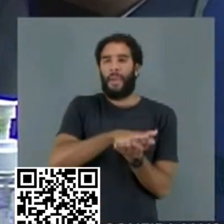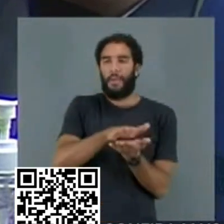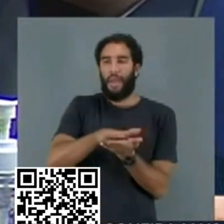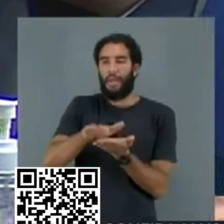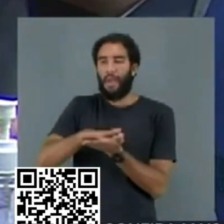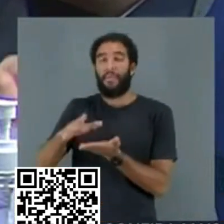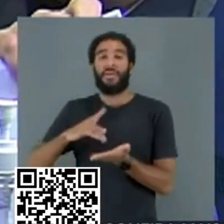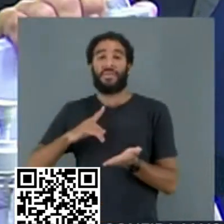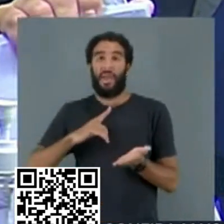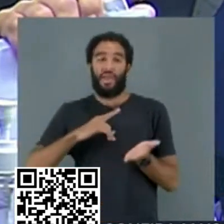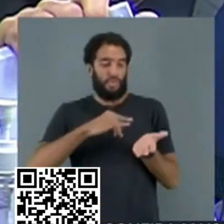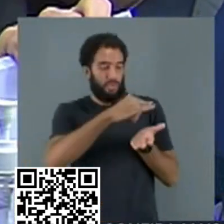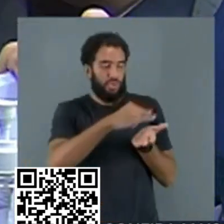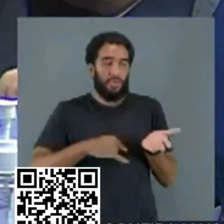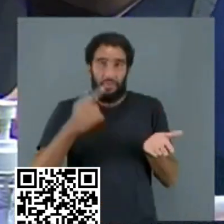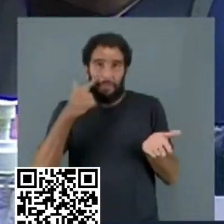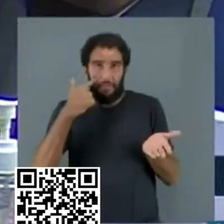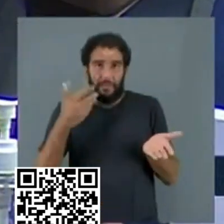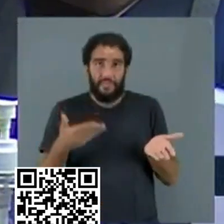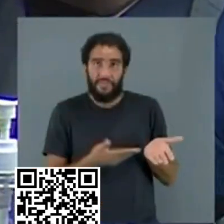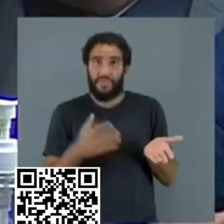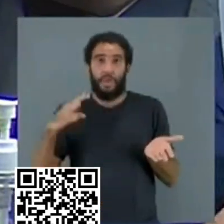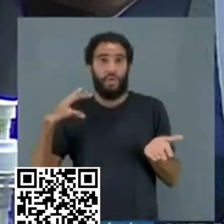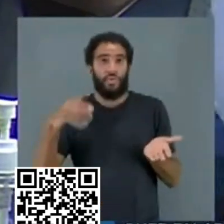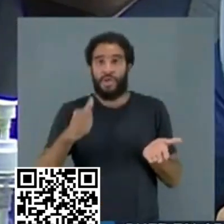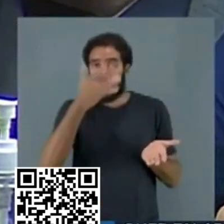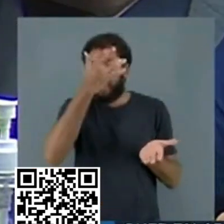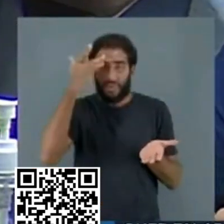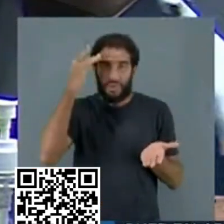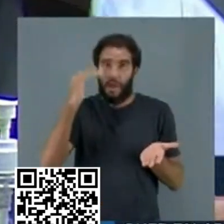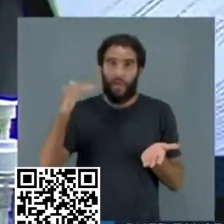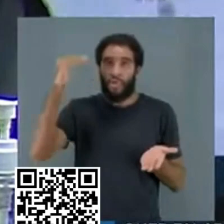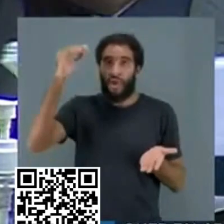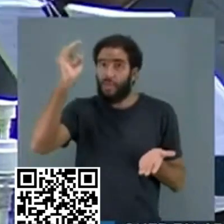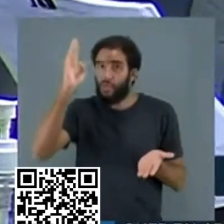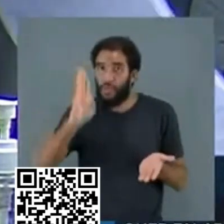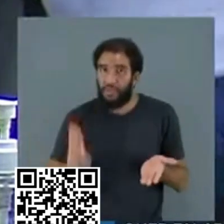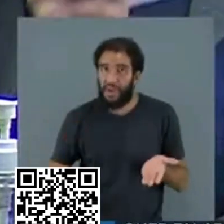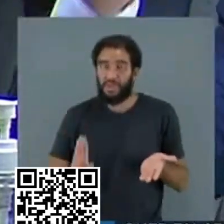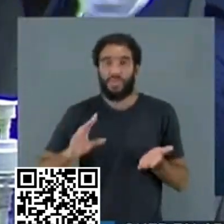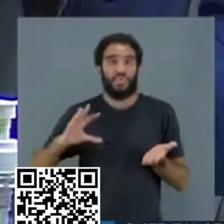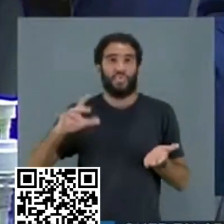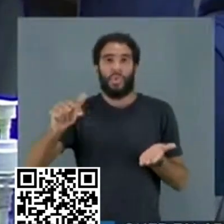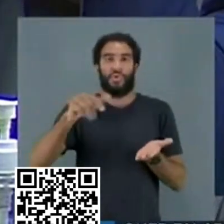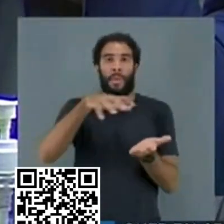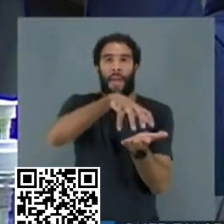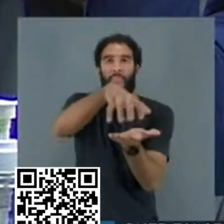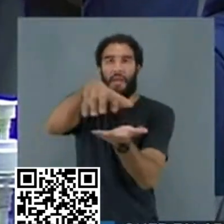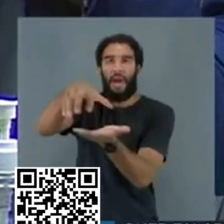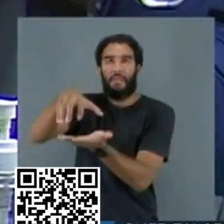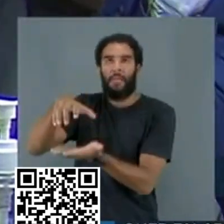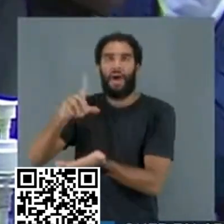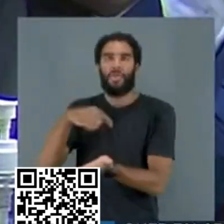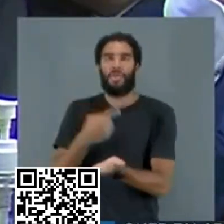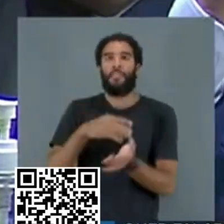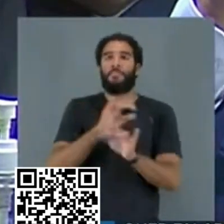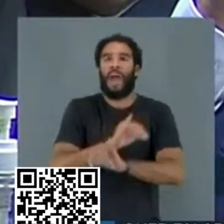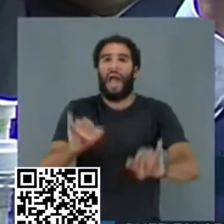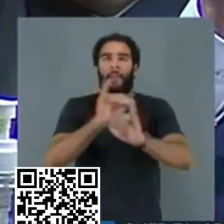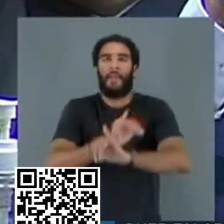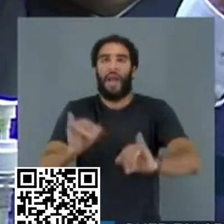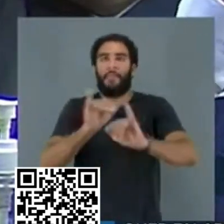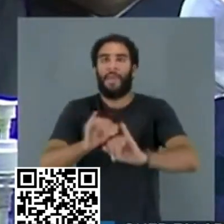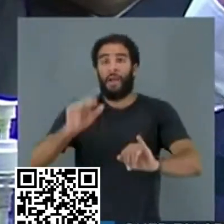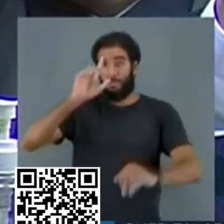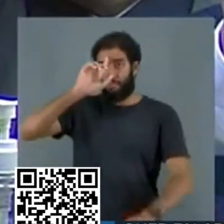documentos, todos encaminhados para todas as autoridades no Brasil, todas as superintendências em difusão,